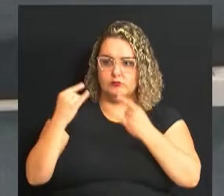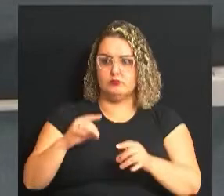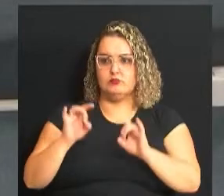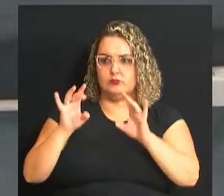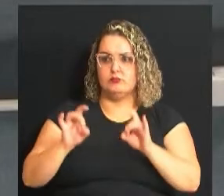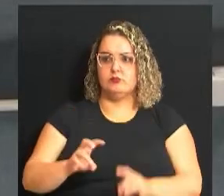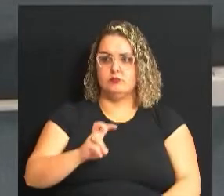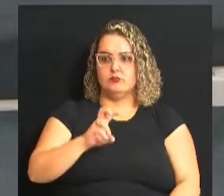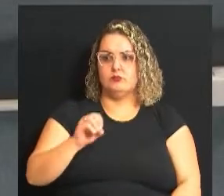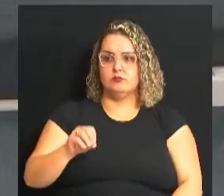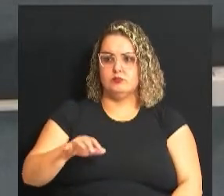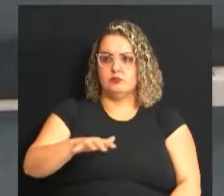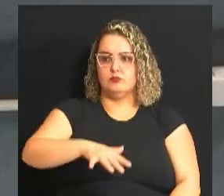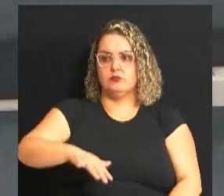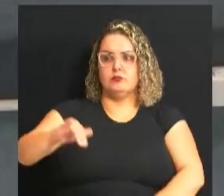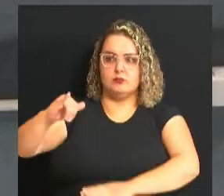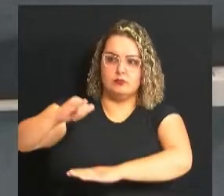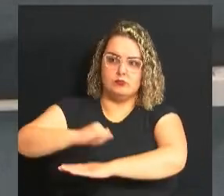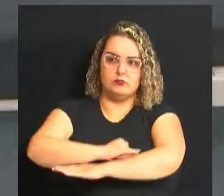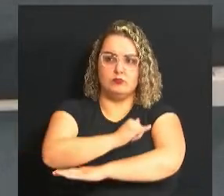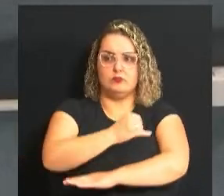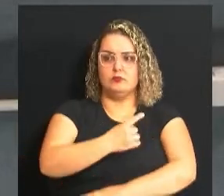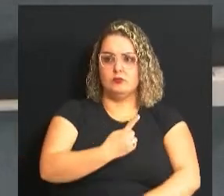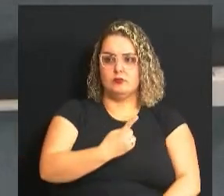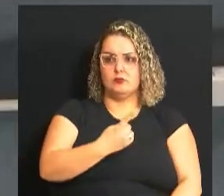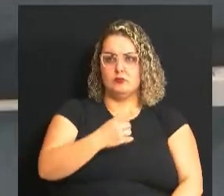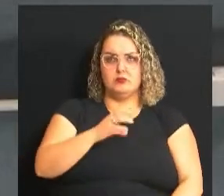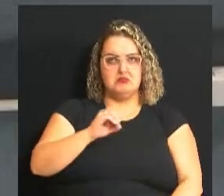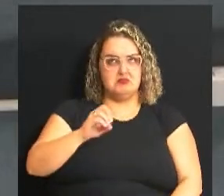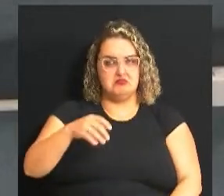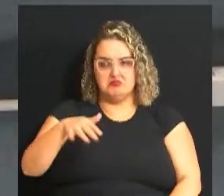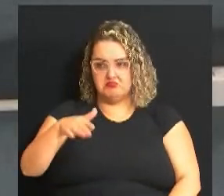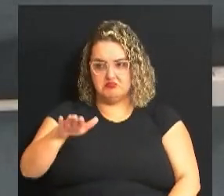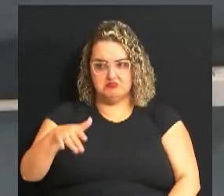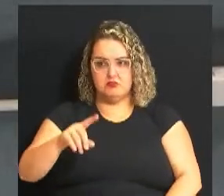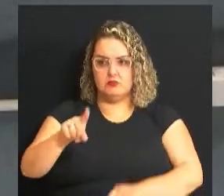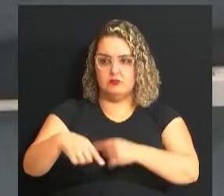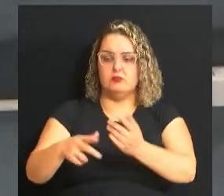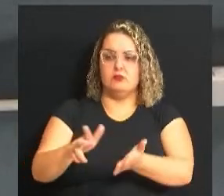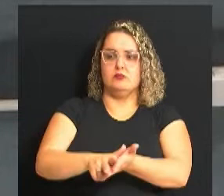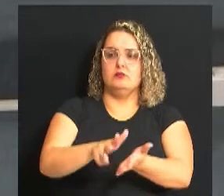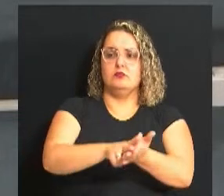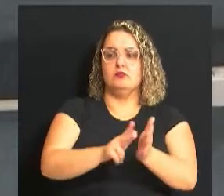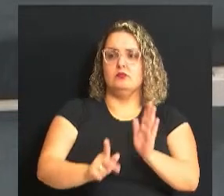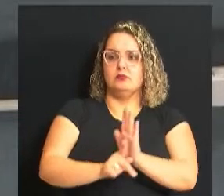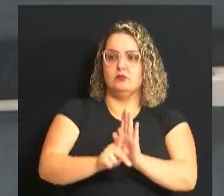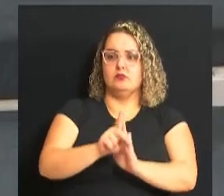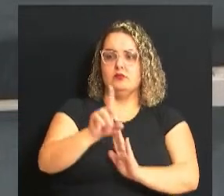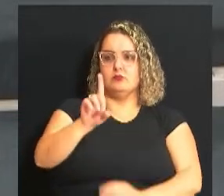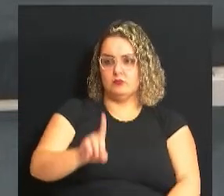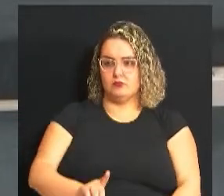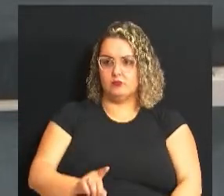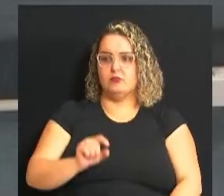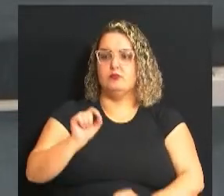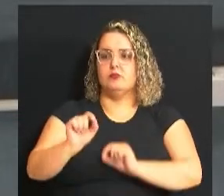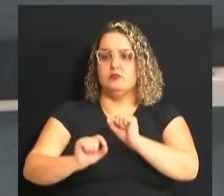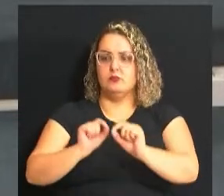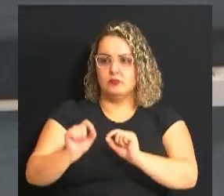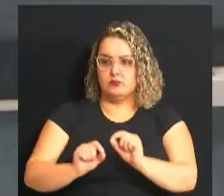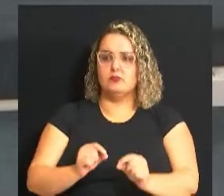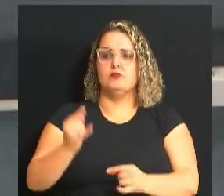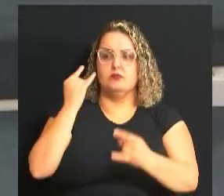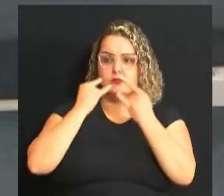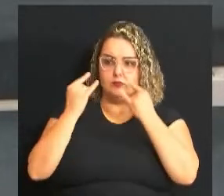região do aeroporto e cento e tantas outras regularizações. O plano diretor já fixou o que são as regularizações de interesse